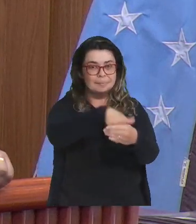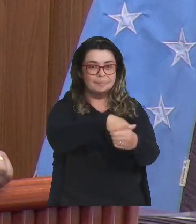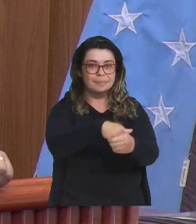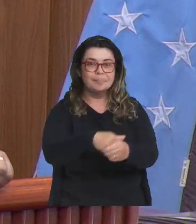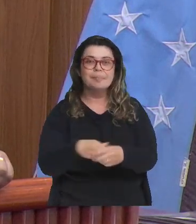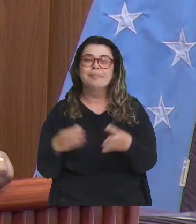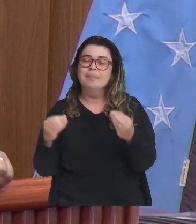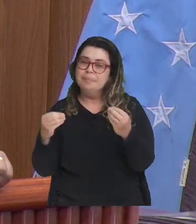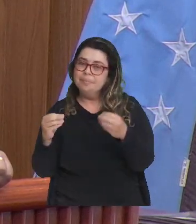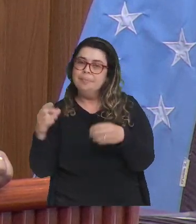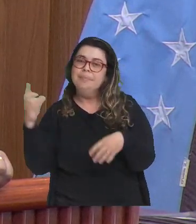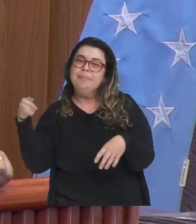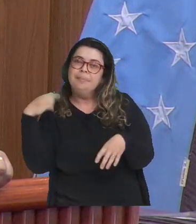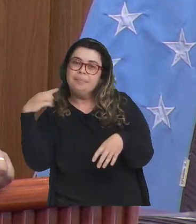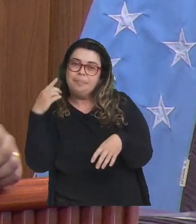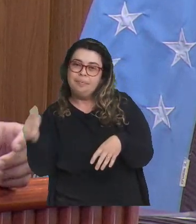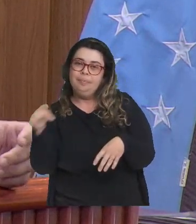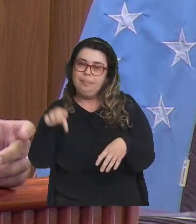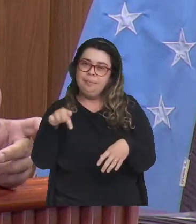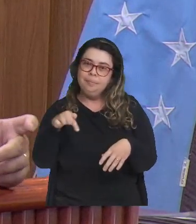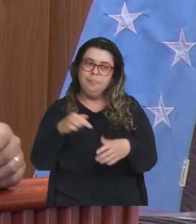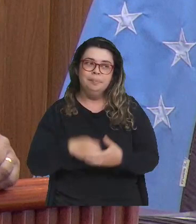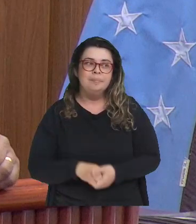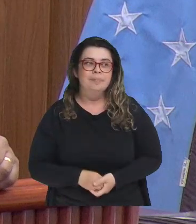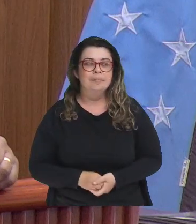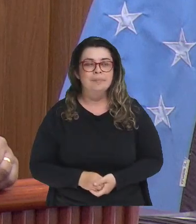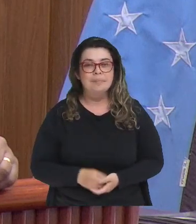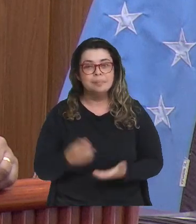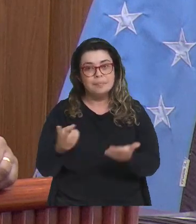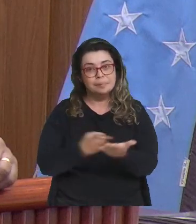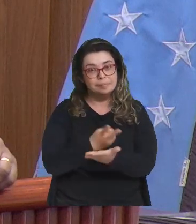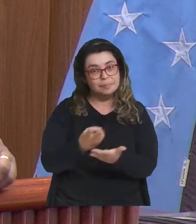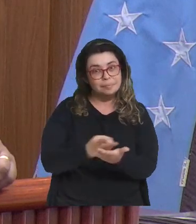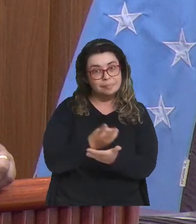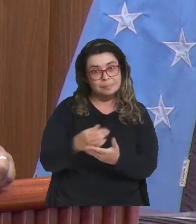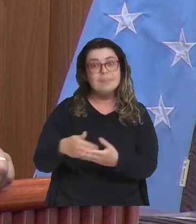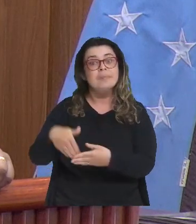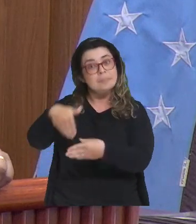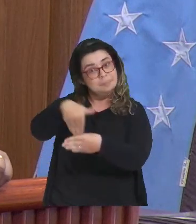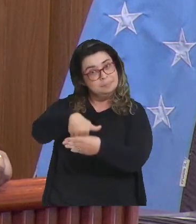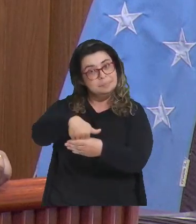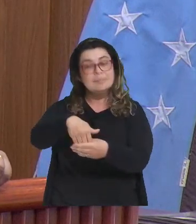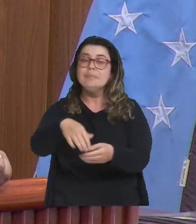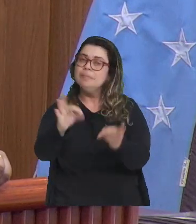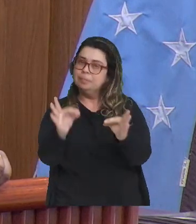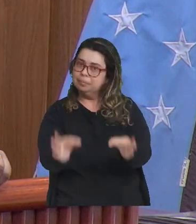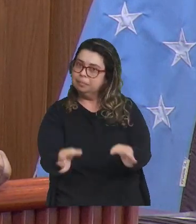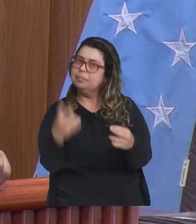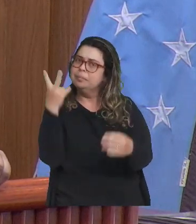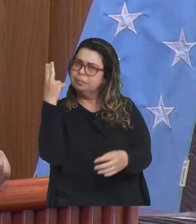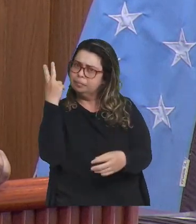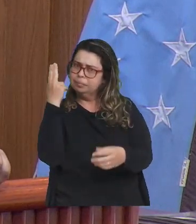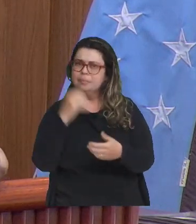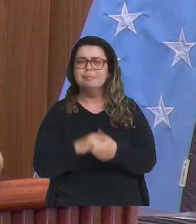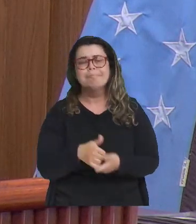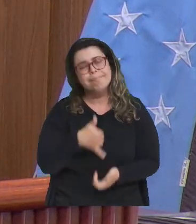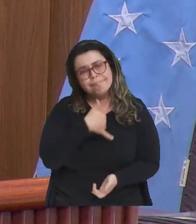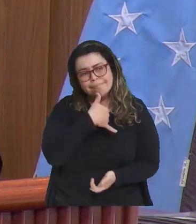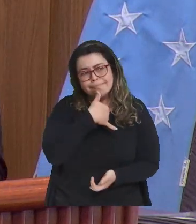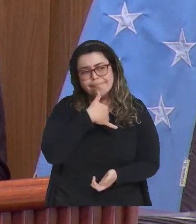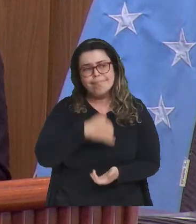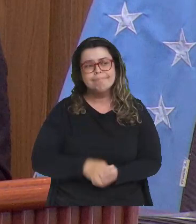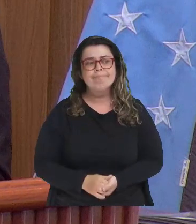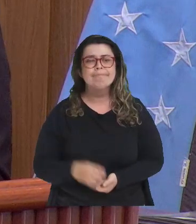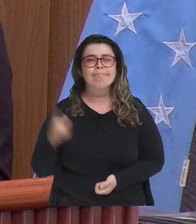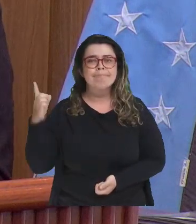deputados de fora vêm buscar voto aqui, e é legítimo, é natural que se faça. O que a gente, às vezes, fica triste é que muitos dos